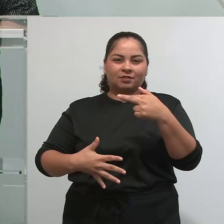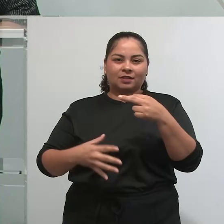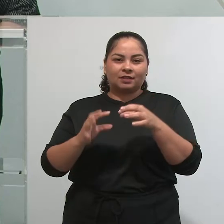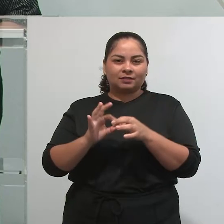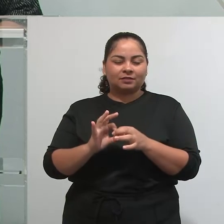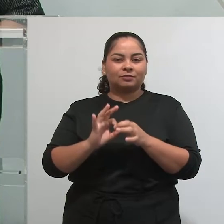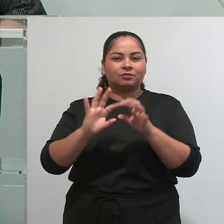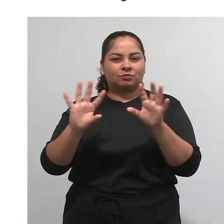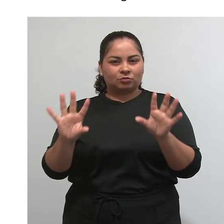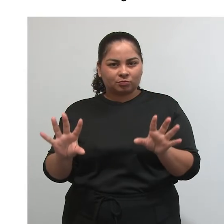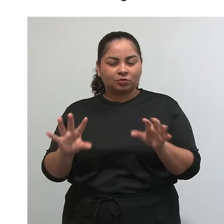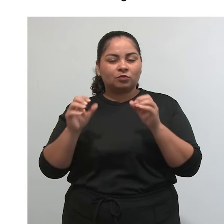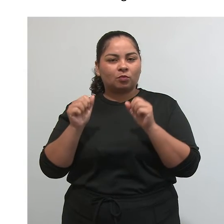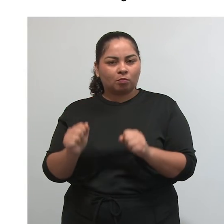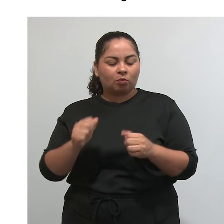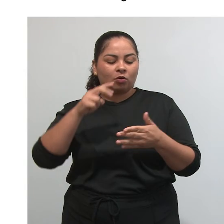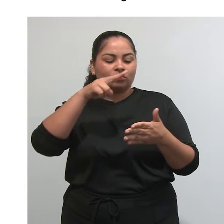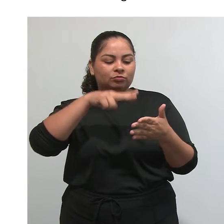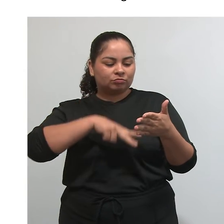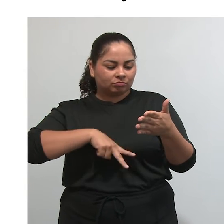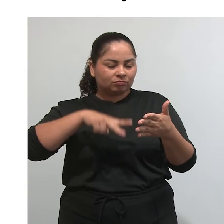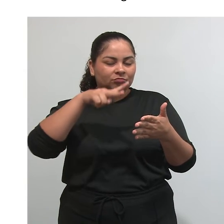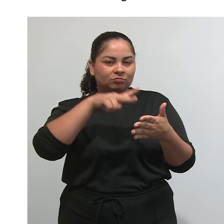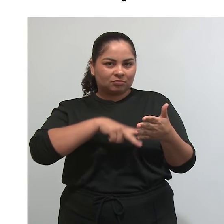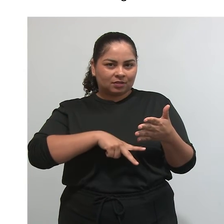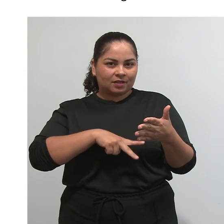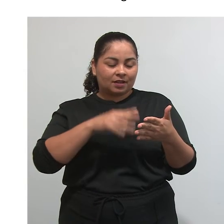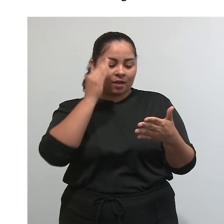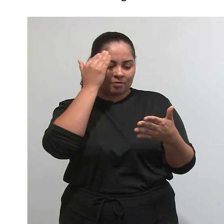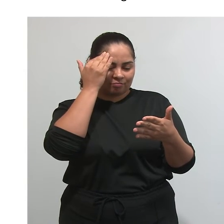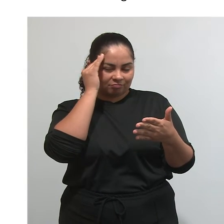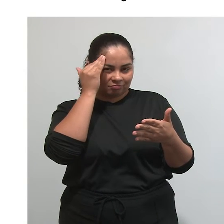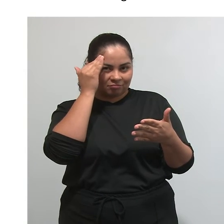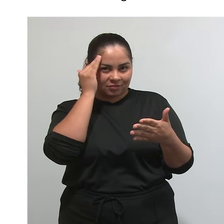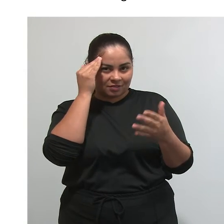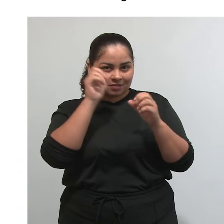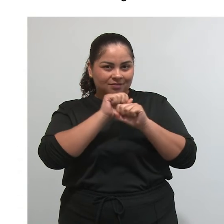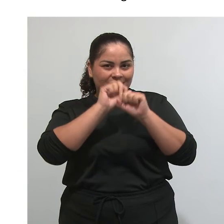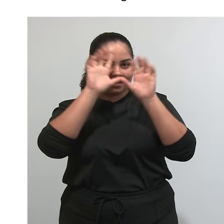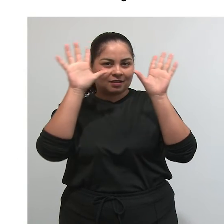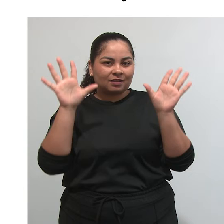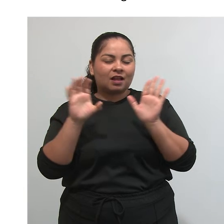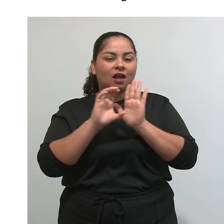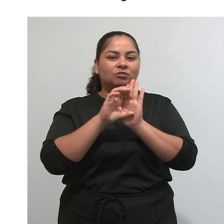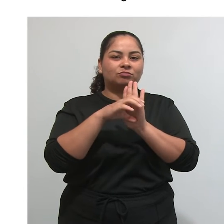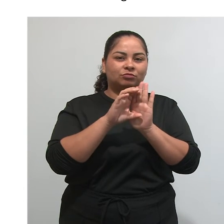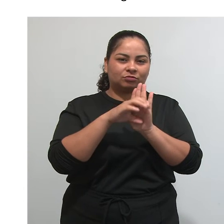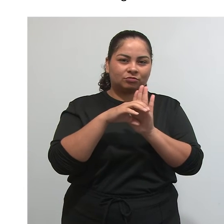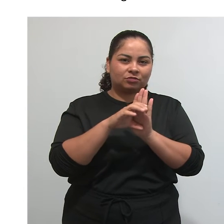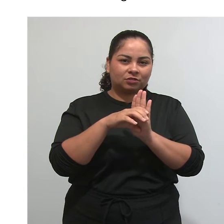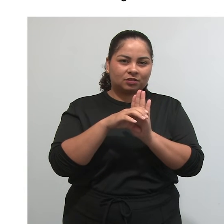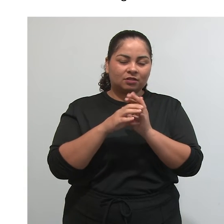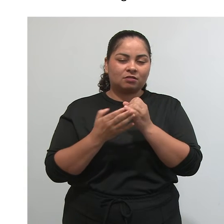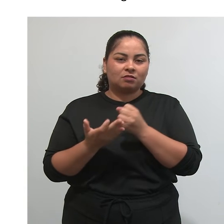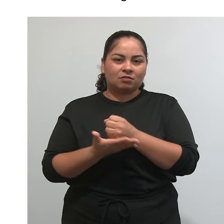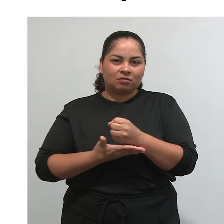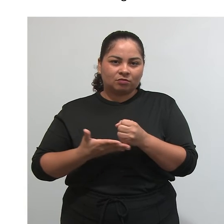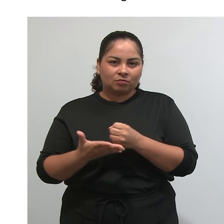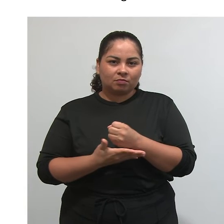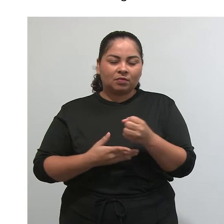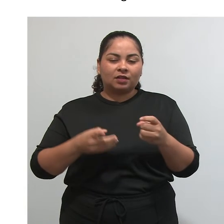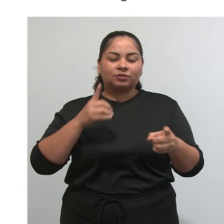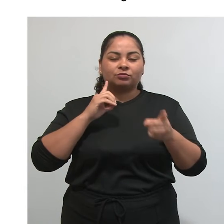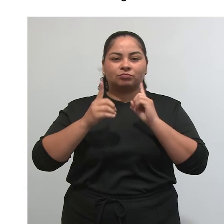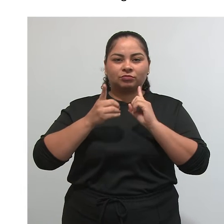certo? As nossas referências, elas vão estar aí disponíveis para que vocês deem uma lida,